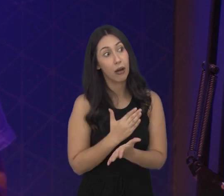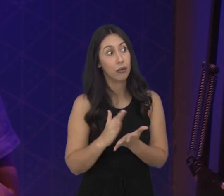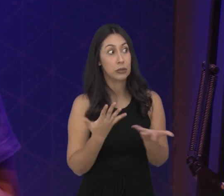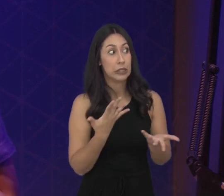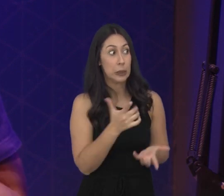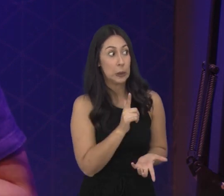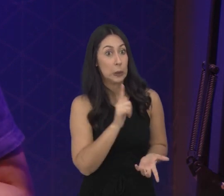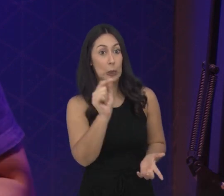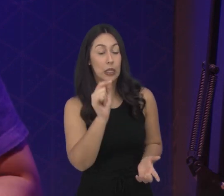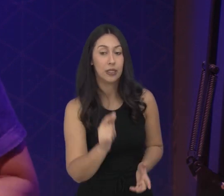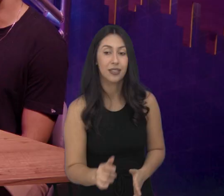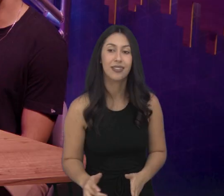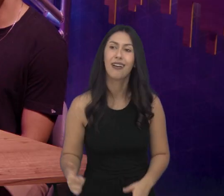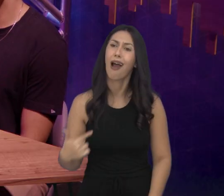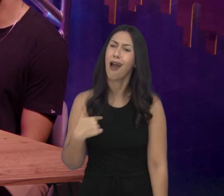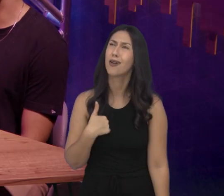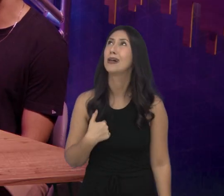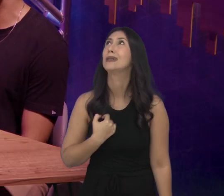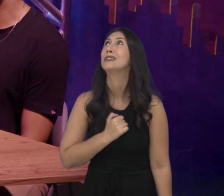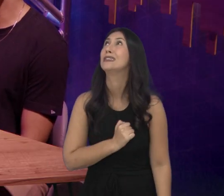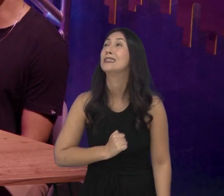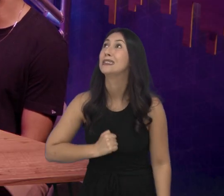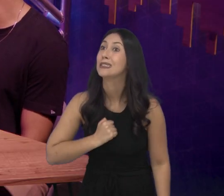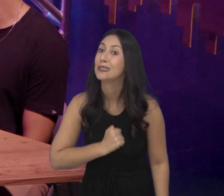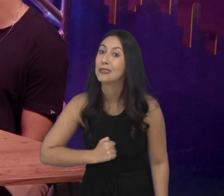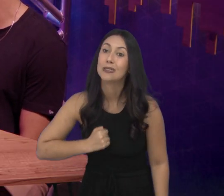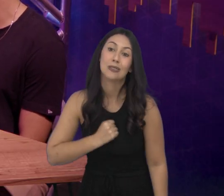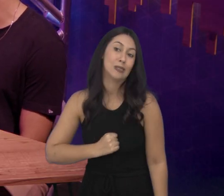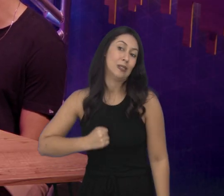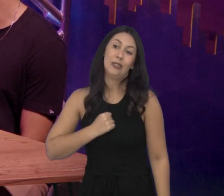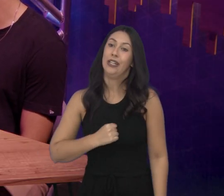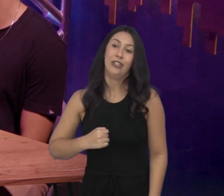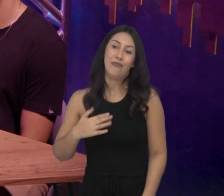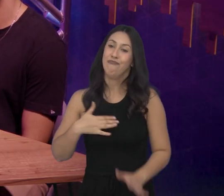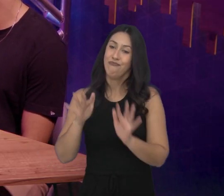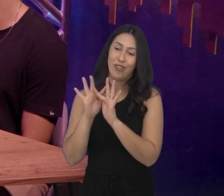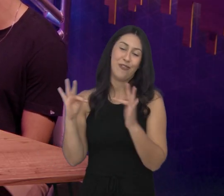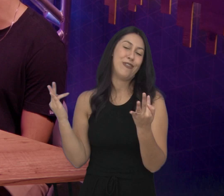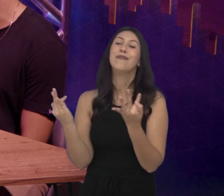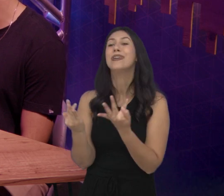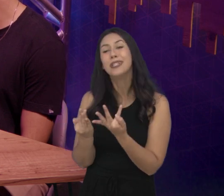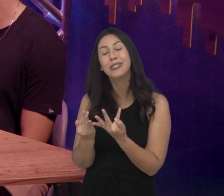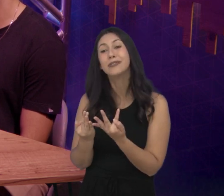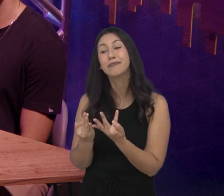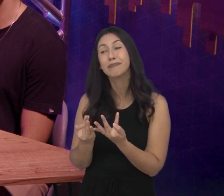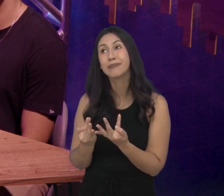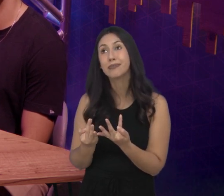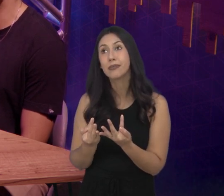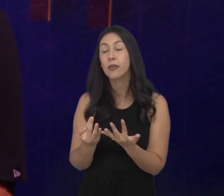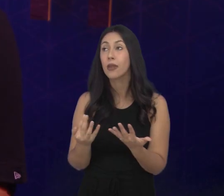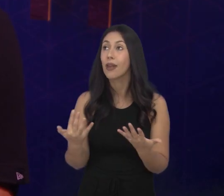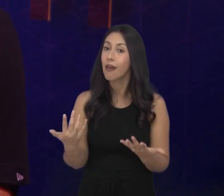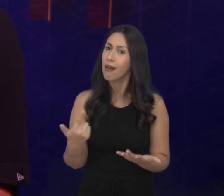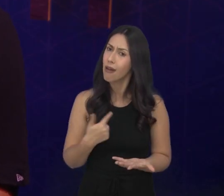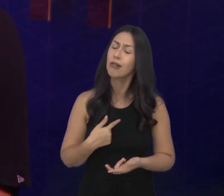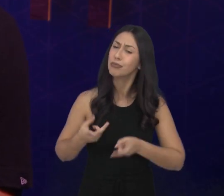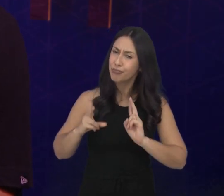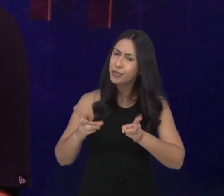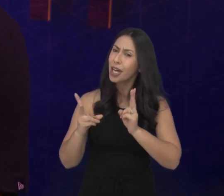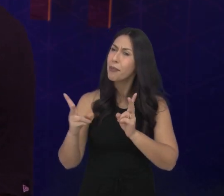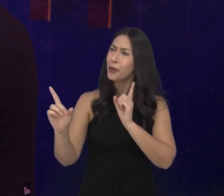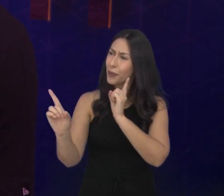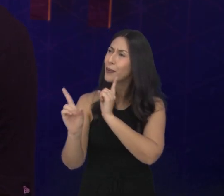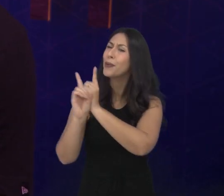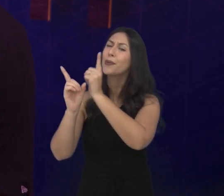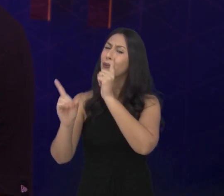saudável, né? Tem pessoas que querem fugir. Eu sinto muita saudade dos meus pais e da minha irmã. Nossa senhora. E assim, eu vejo